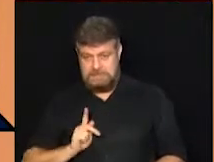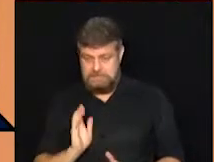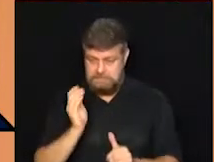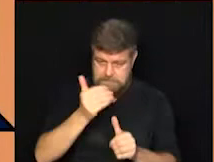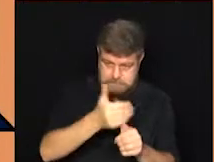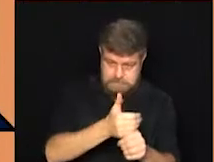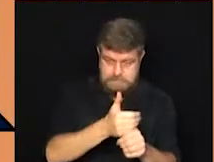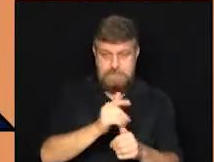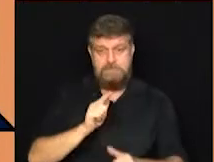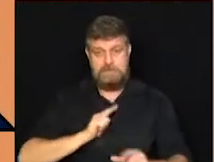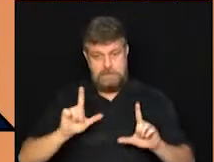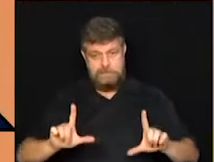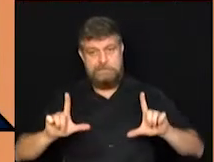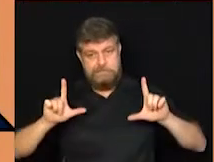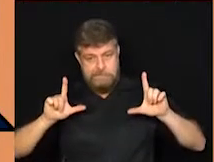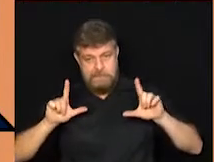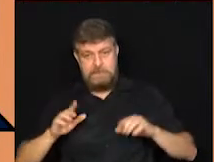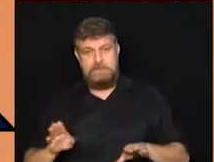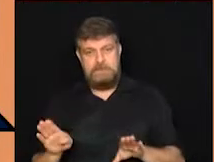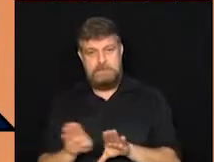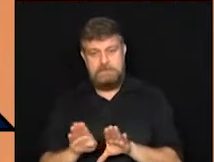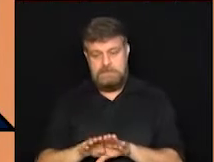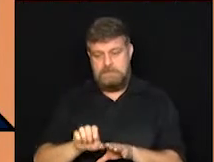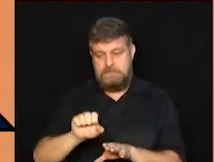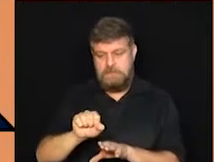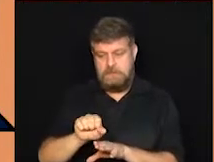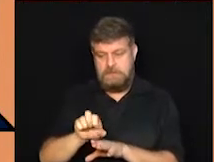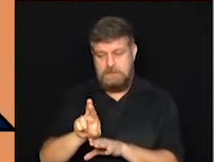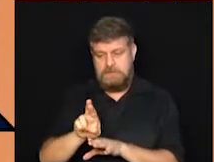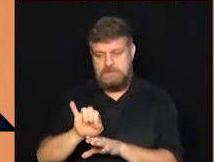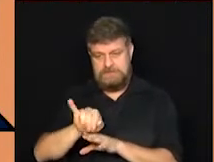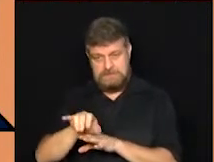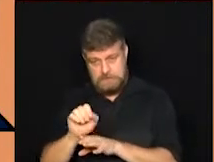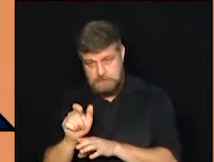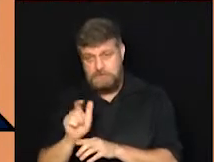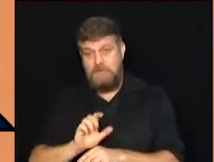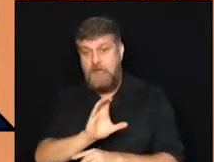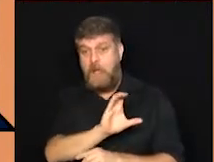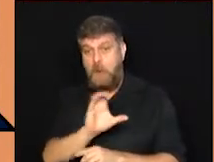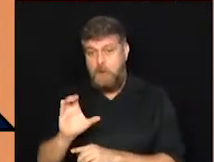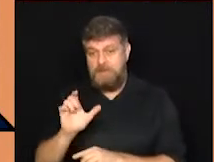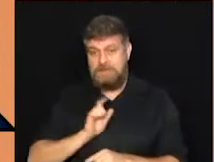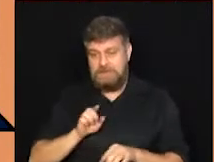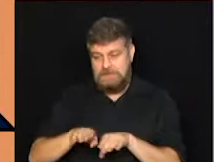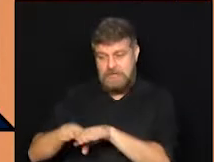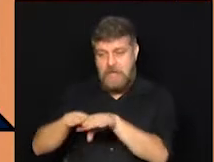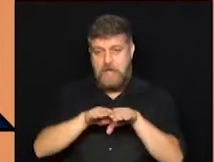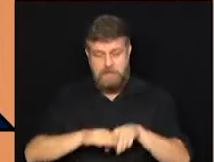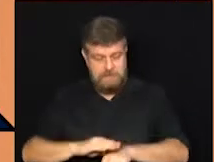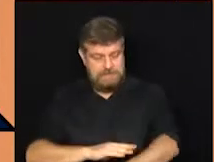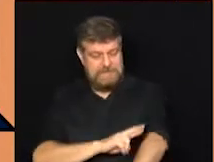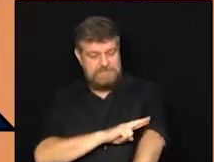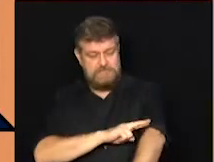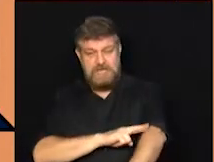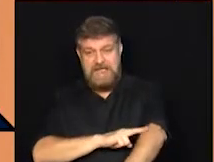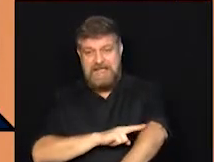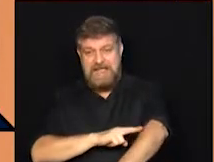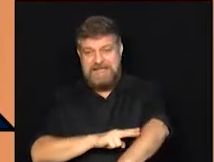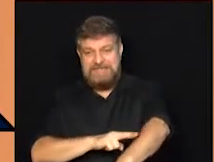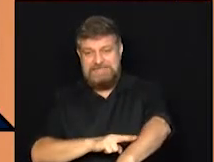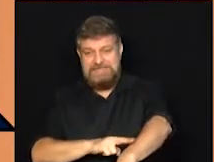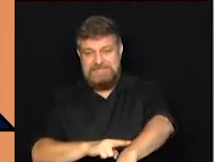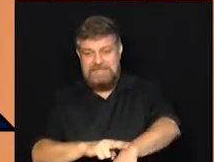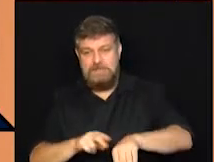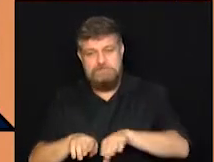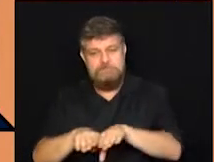também. A gente tem o Sérgio Max, coordenador do setorial de promoção de igualdade racial, aqui de Campinas também, e